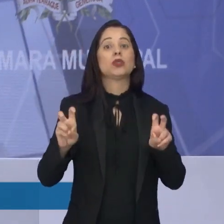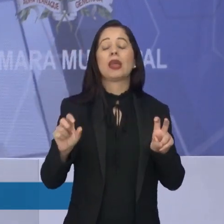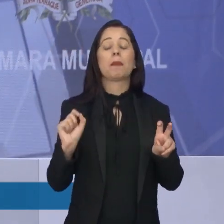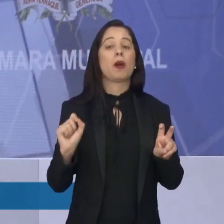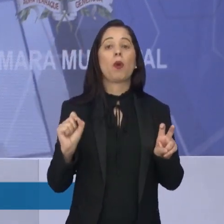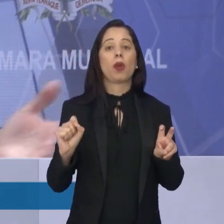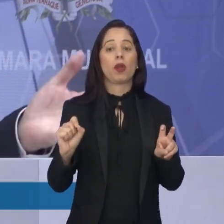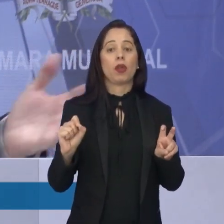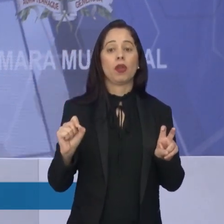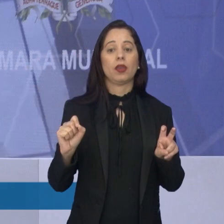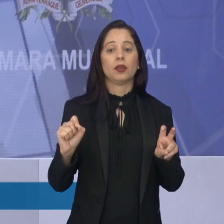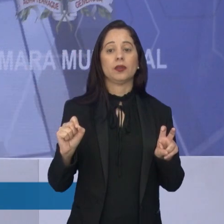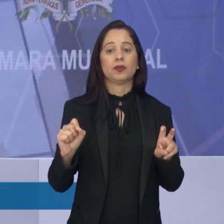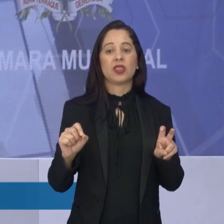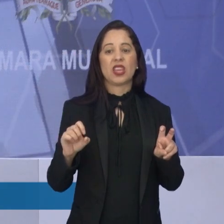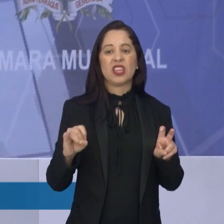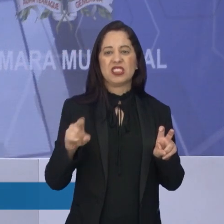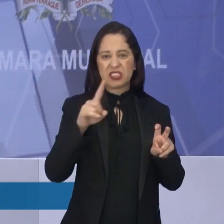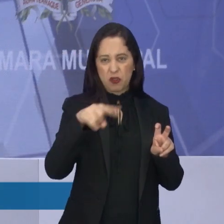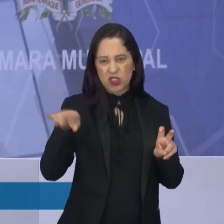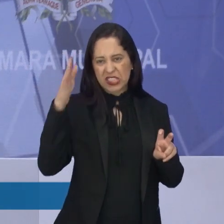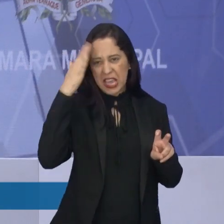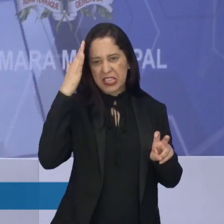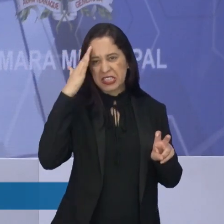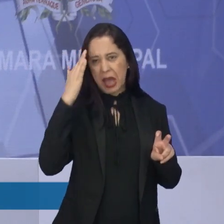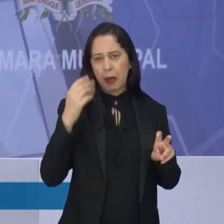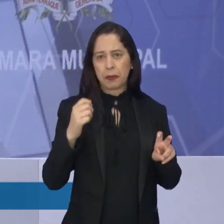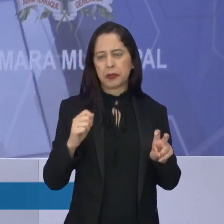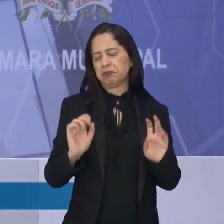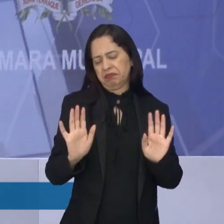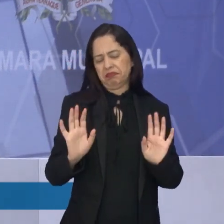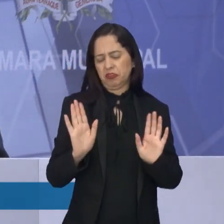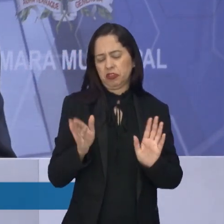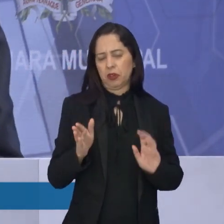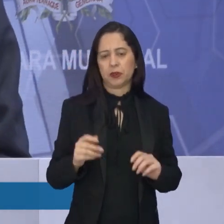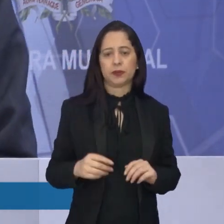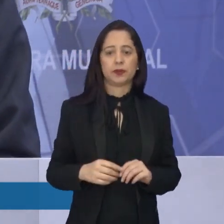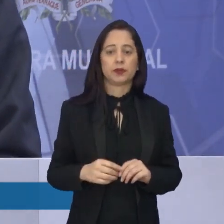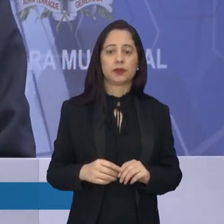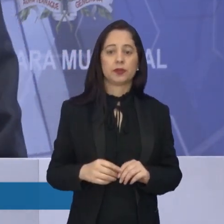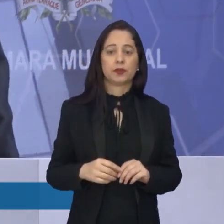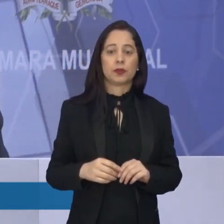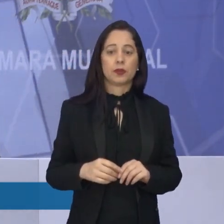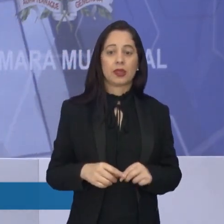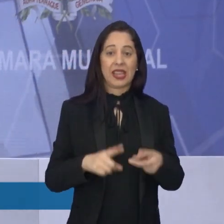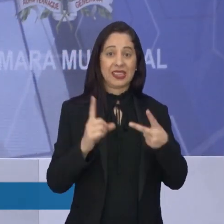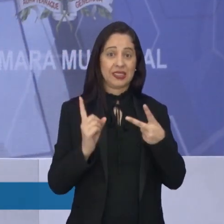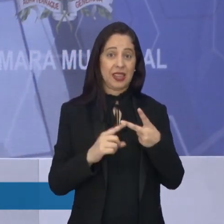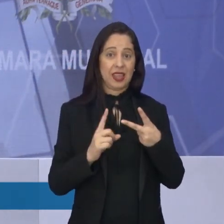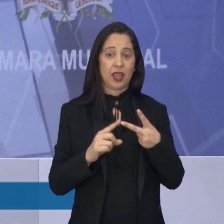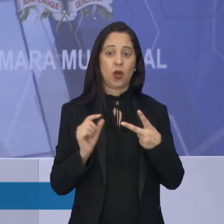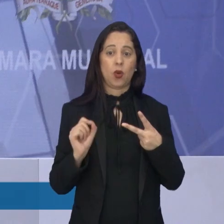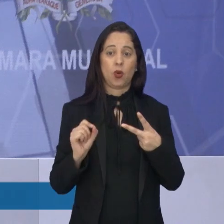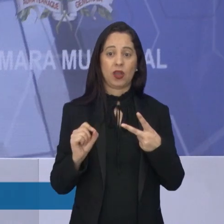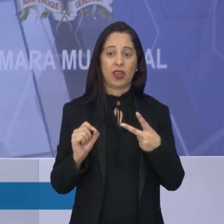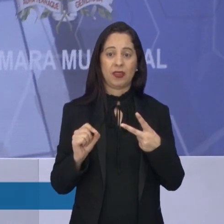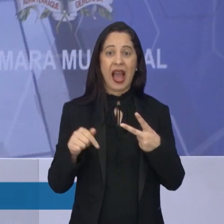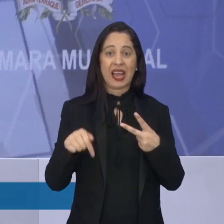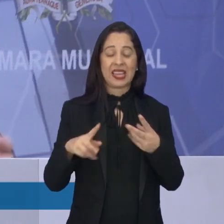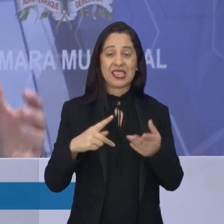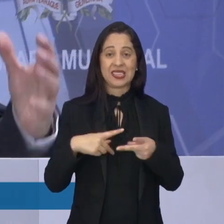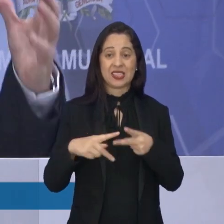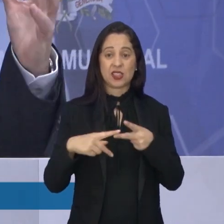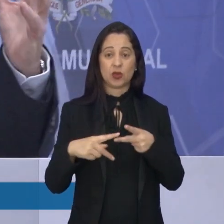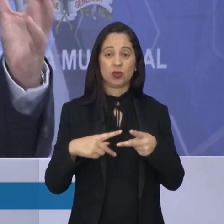aqui agora, e quem já me ouviu não vai ficar surpreso. Porque eu vou falar de uma ausência na cidade de São José